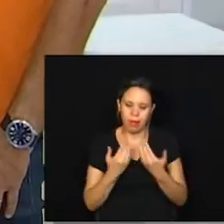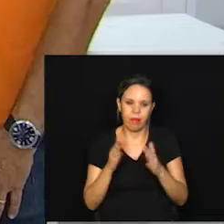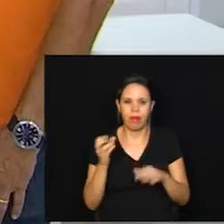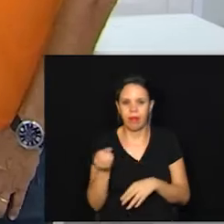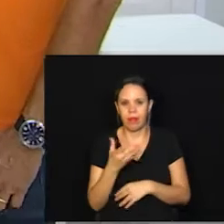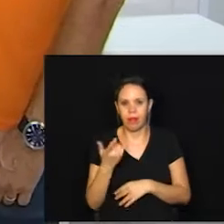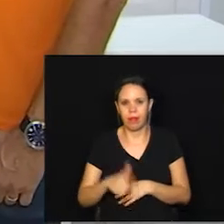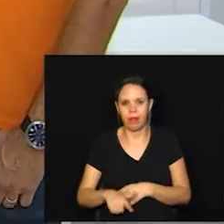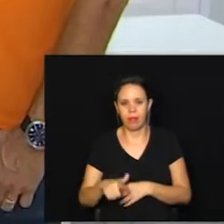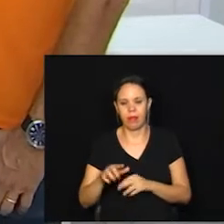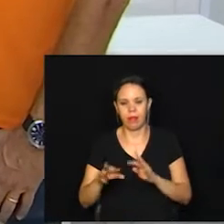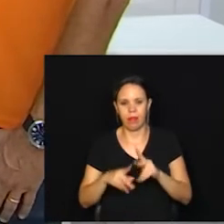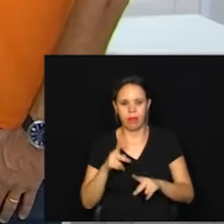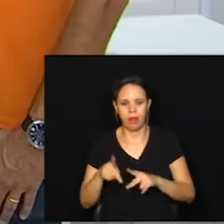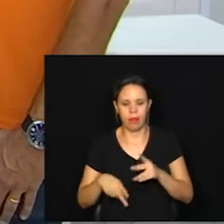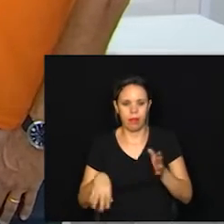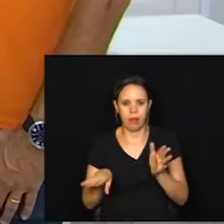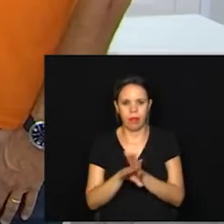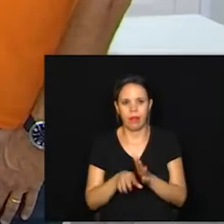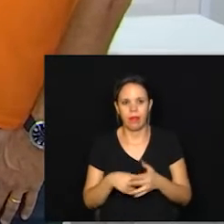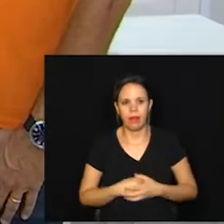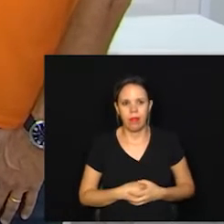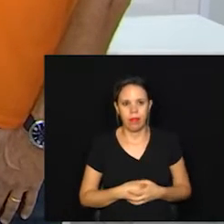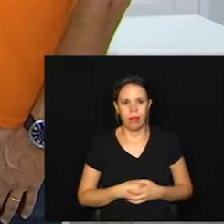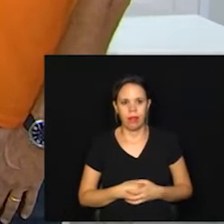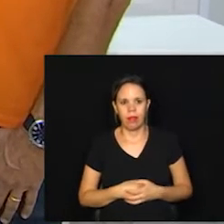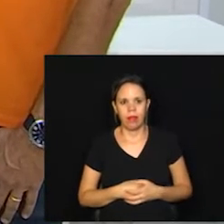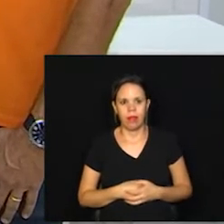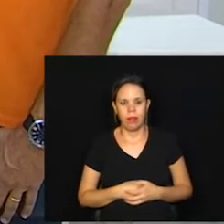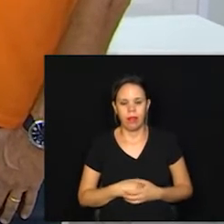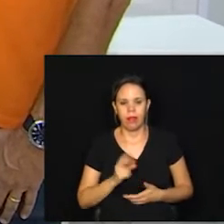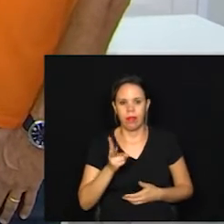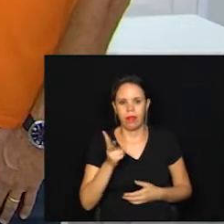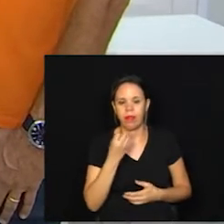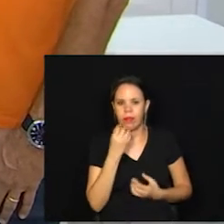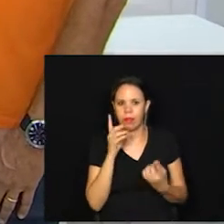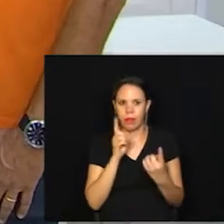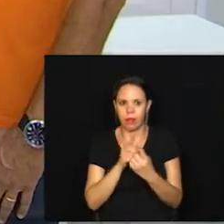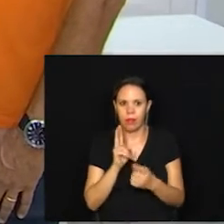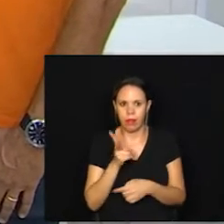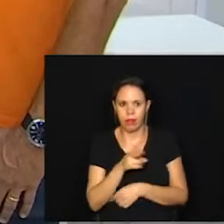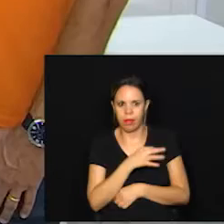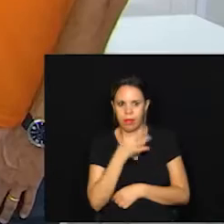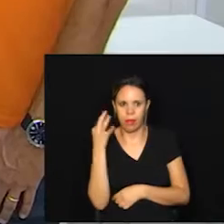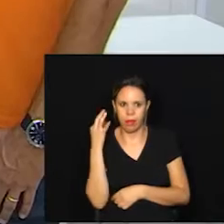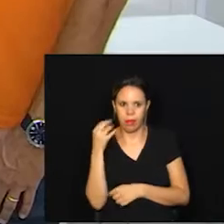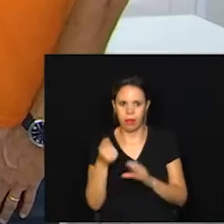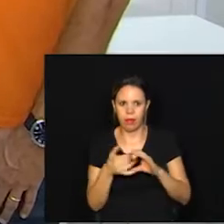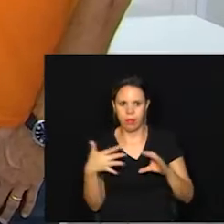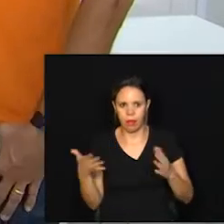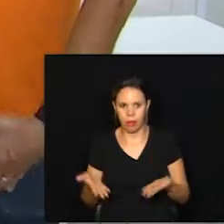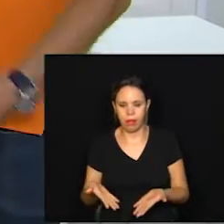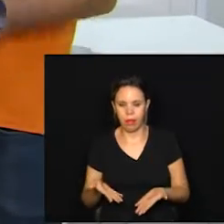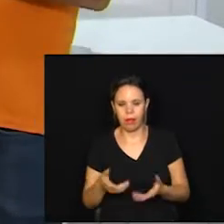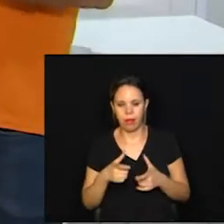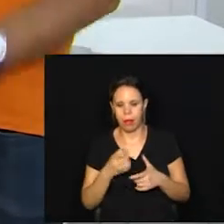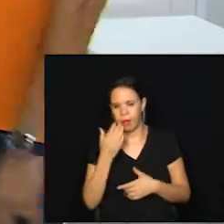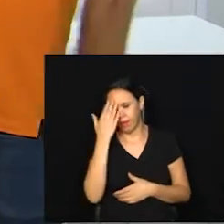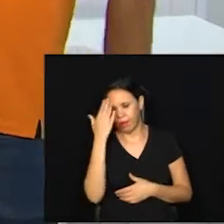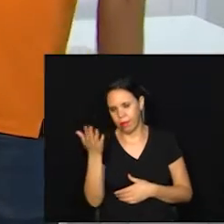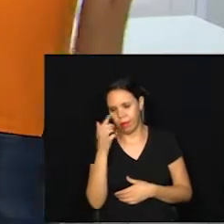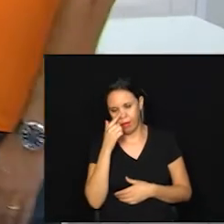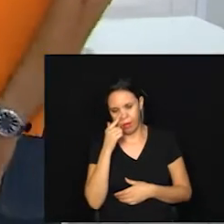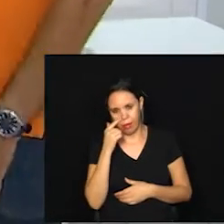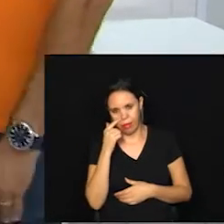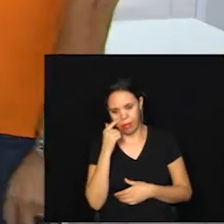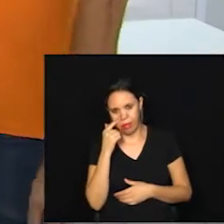novamente para receber toda essa população. E manter o bom atendimento, que sempre foi uma das características aqui do Bom Prato. Obrigado. Fica aqui